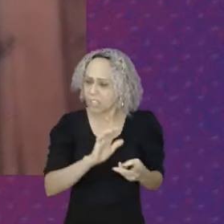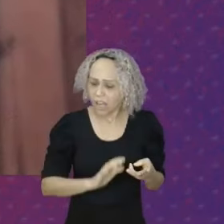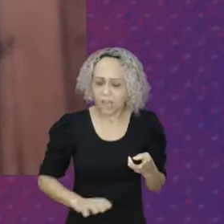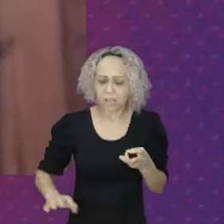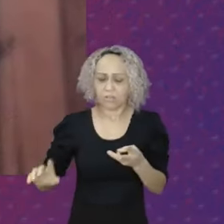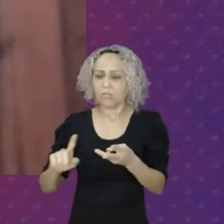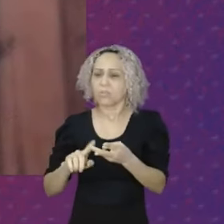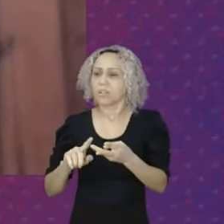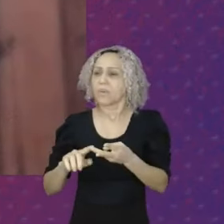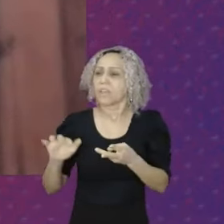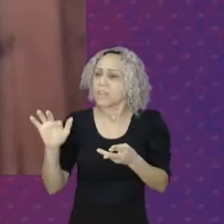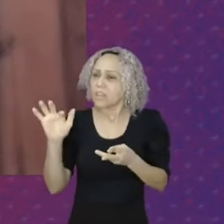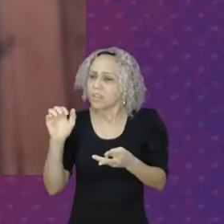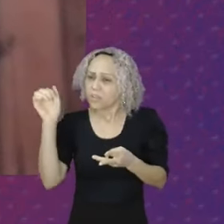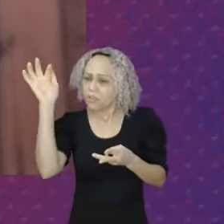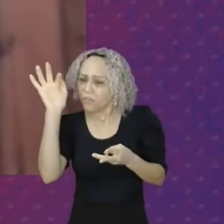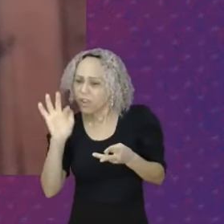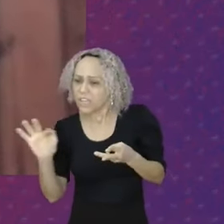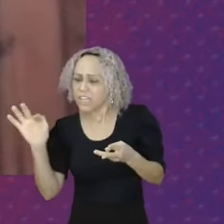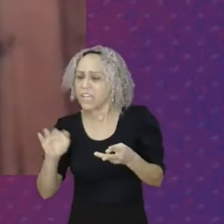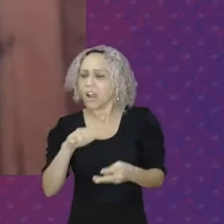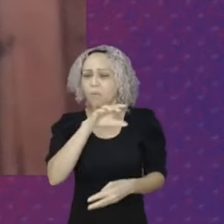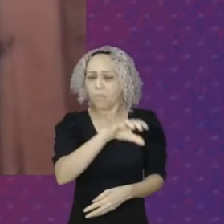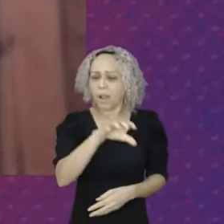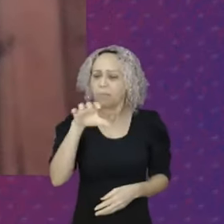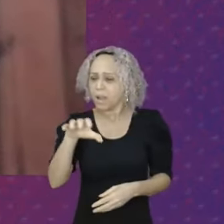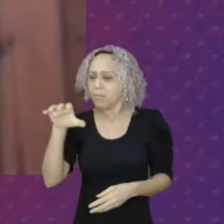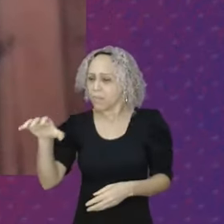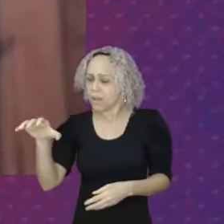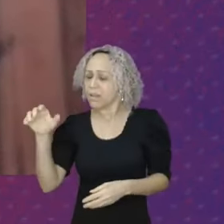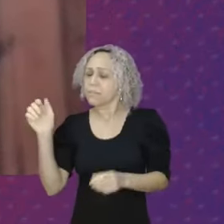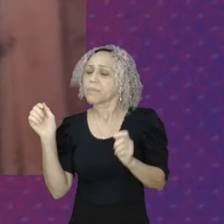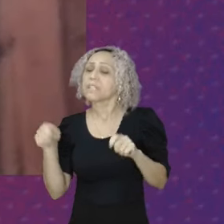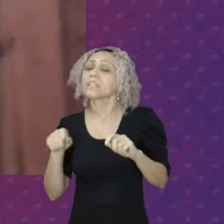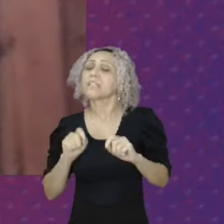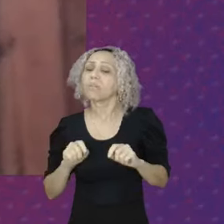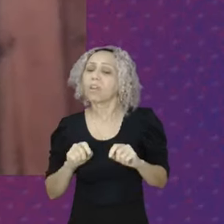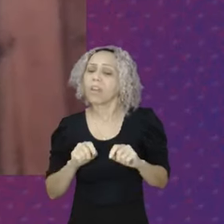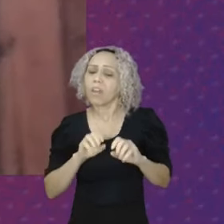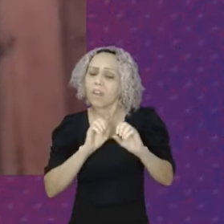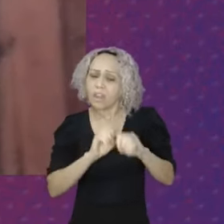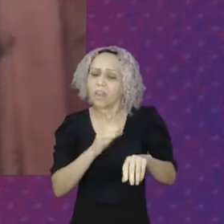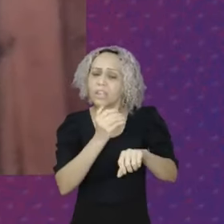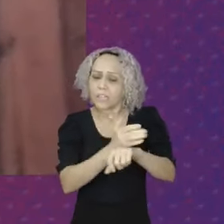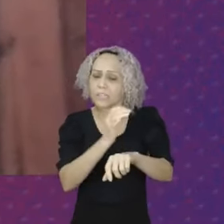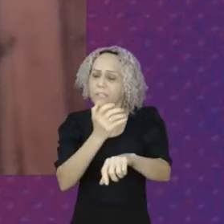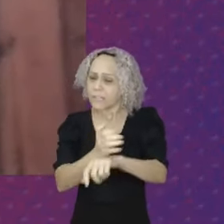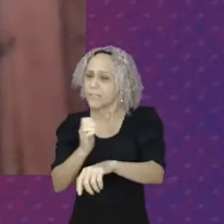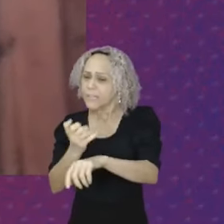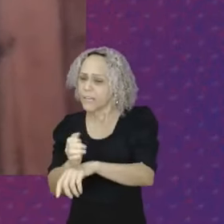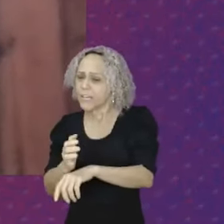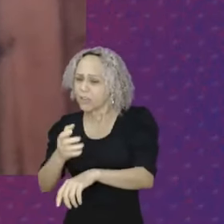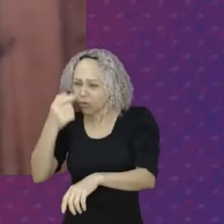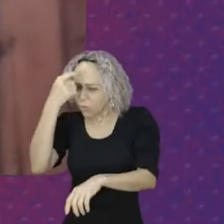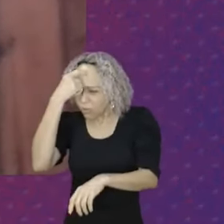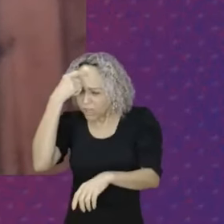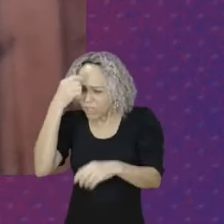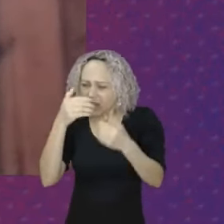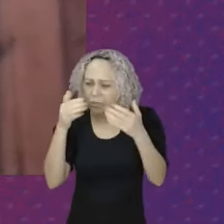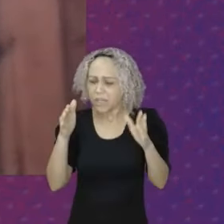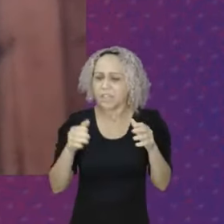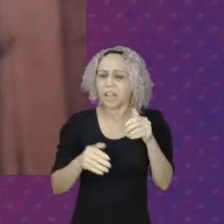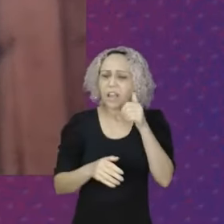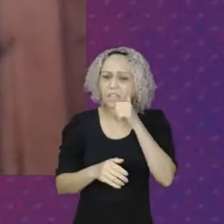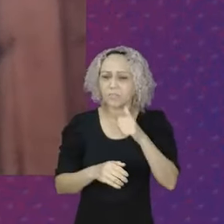a ter uma aceitação e uma inclusão real da mulher com deficiência nas políticas